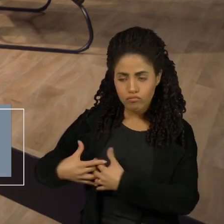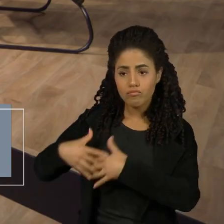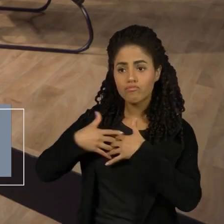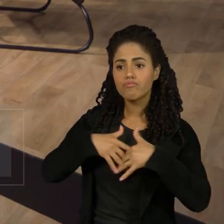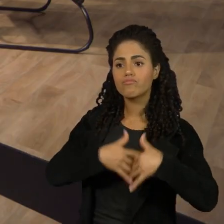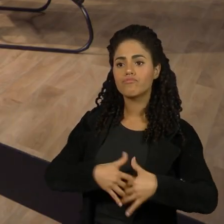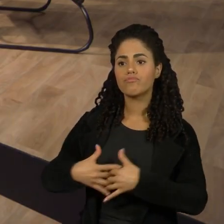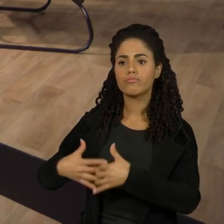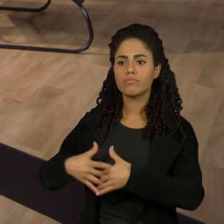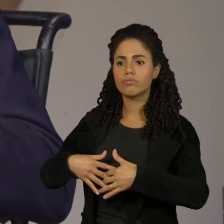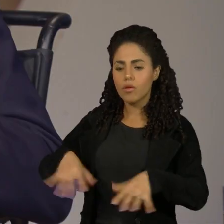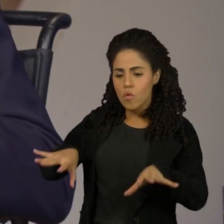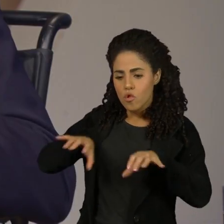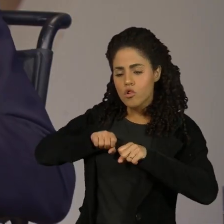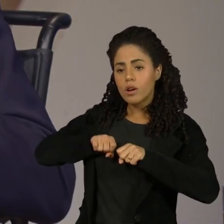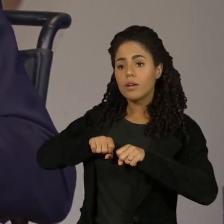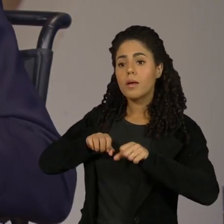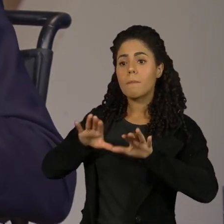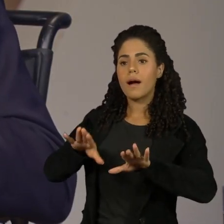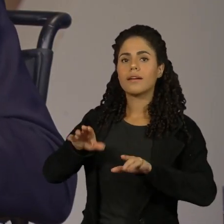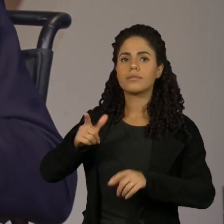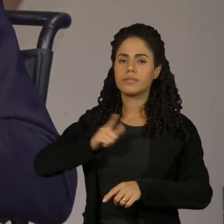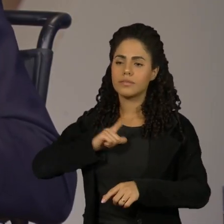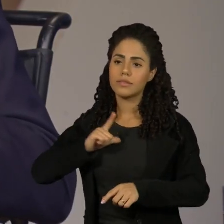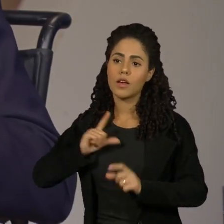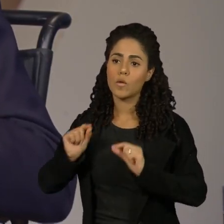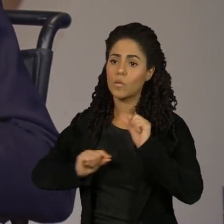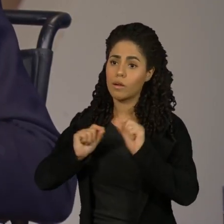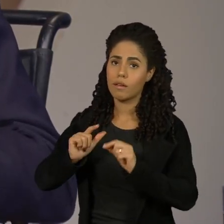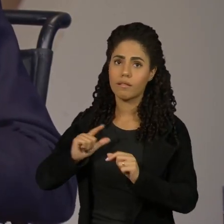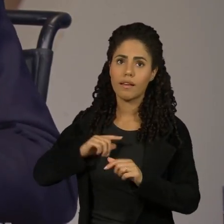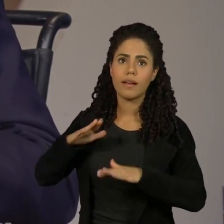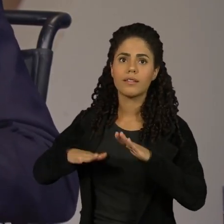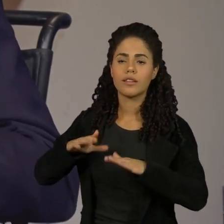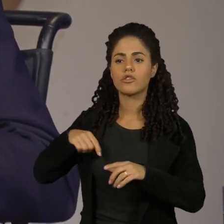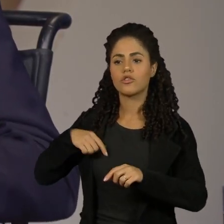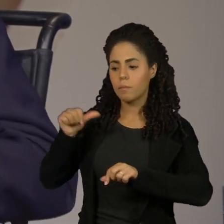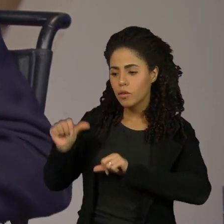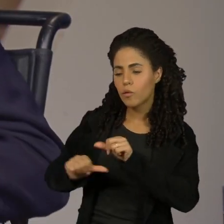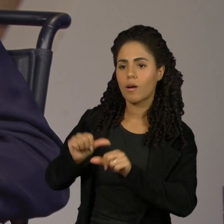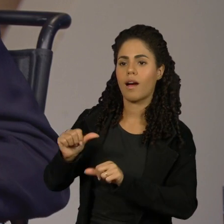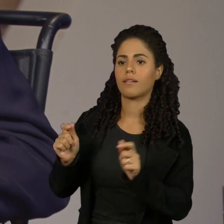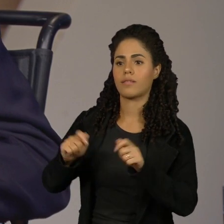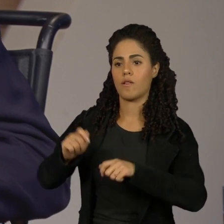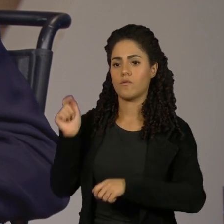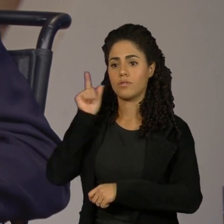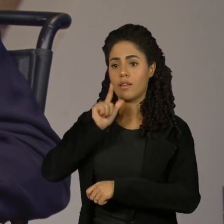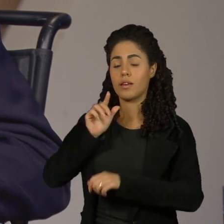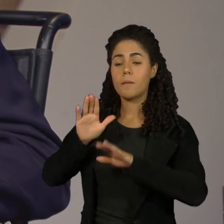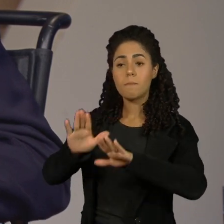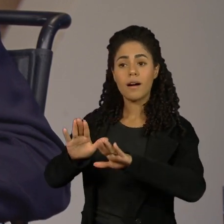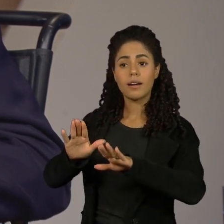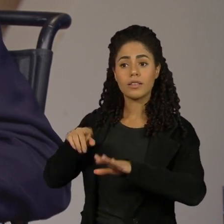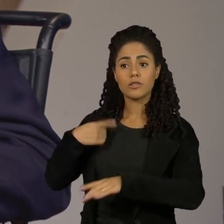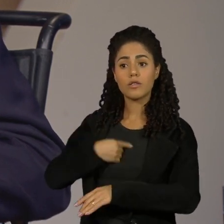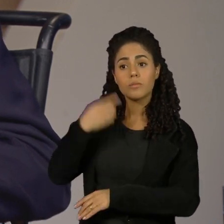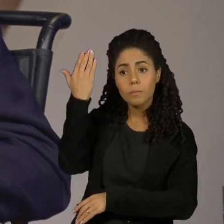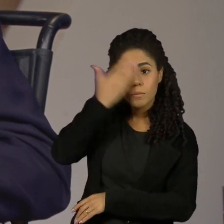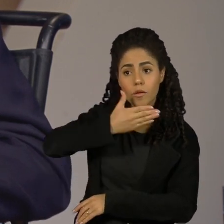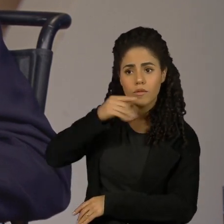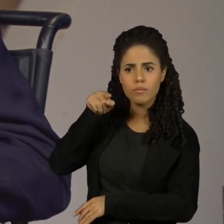é infectada pelo vírus. Só aquelas partes que a gente pode trocar. E aí, a gente provou esse